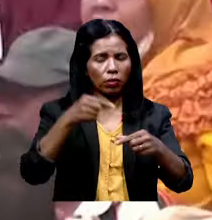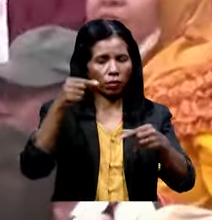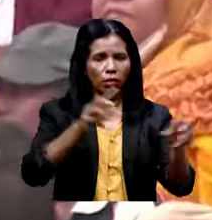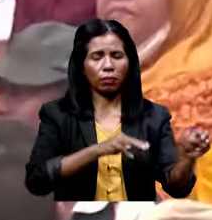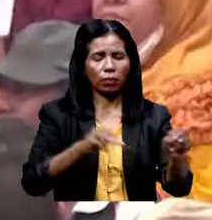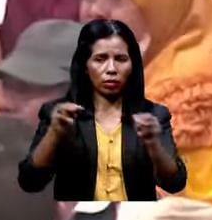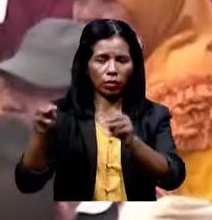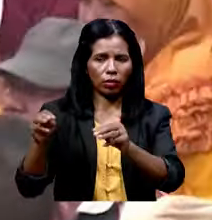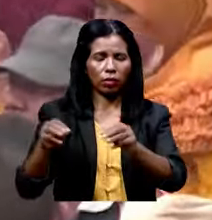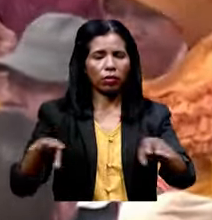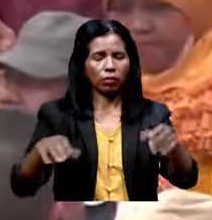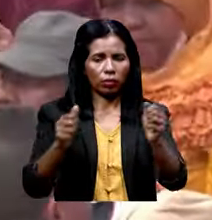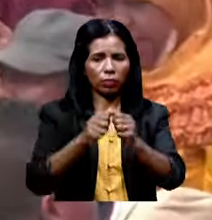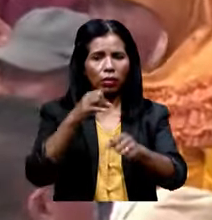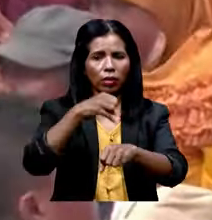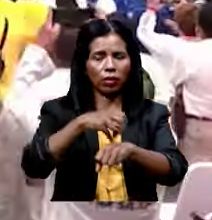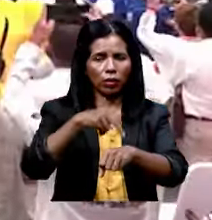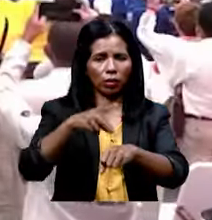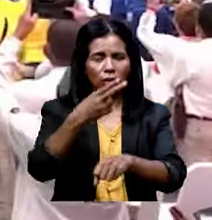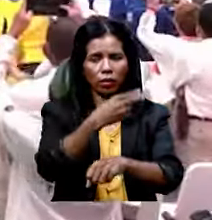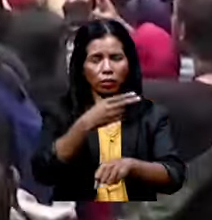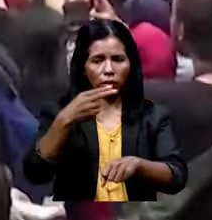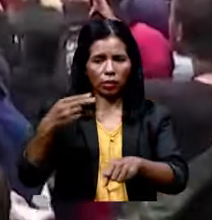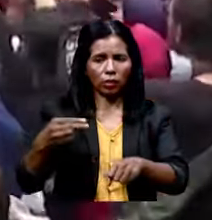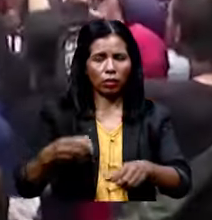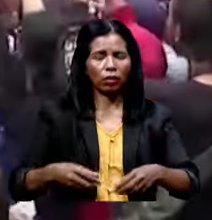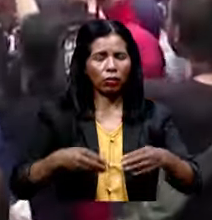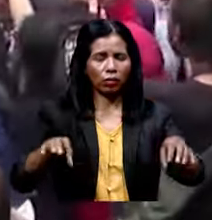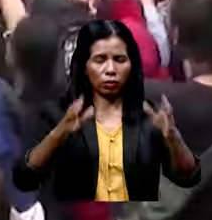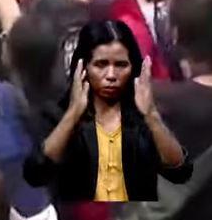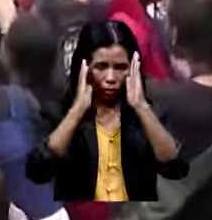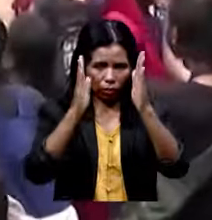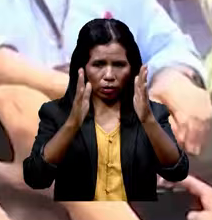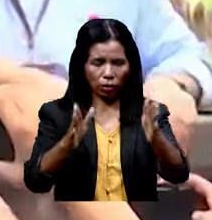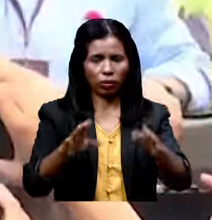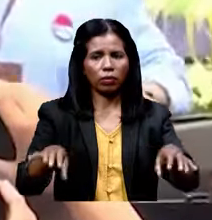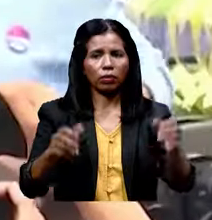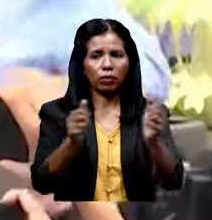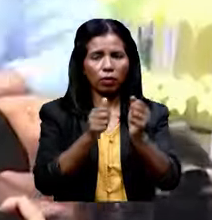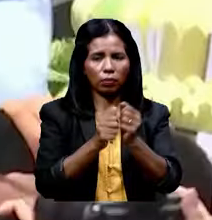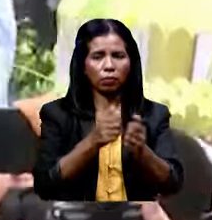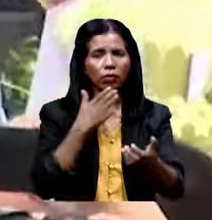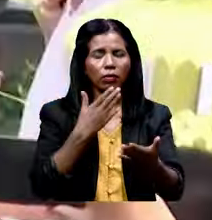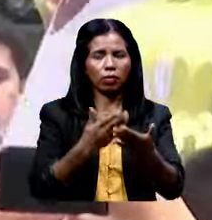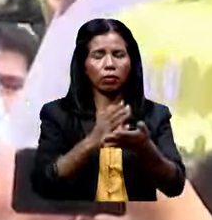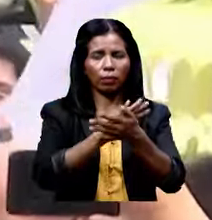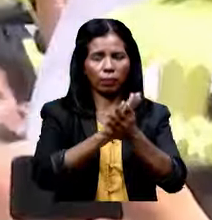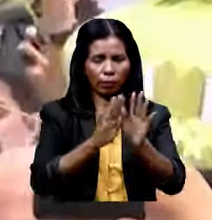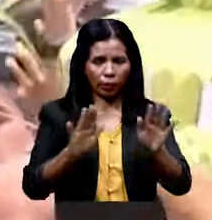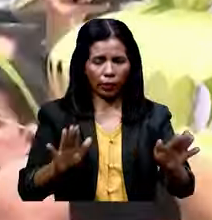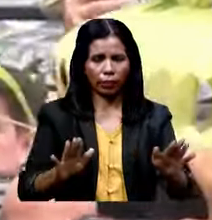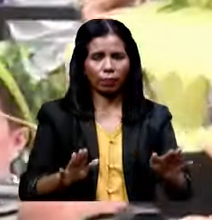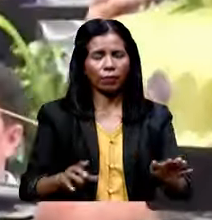mudança iha relação internacional. Indonésia desempenha papel central iha promoção, cooperação, tolerância no paz. Tuir senana